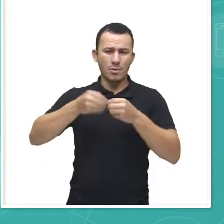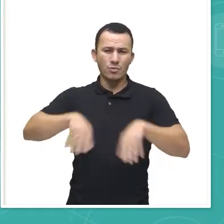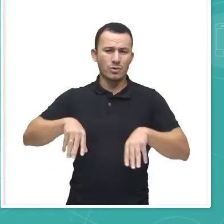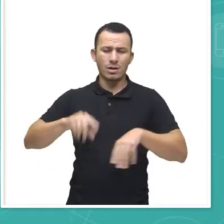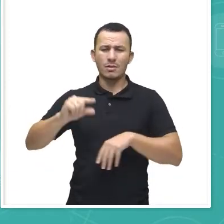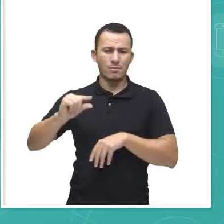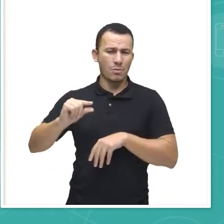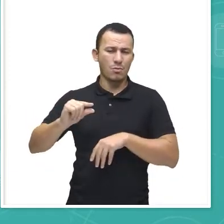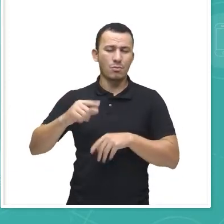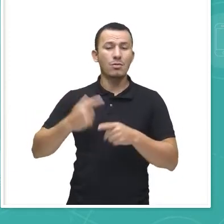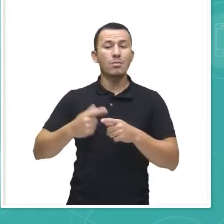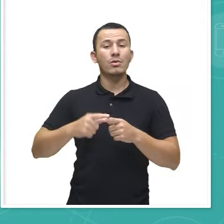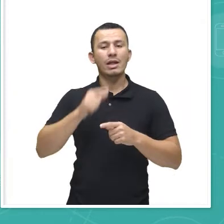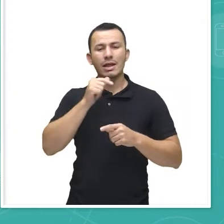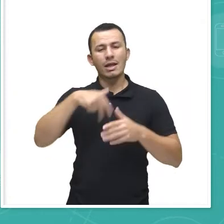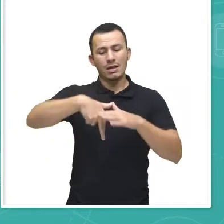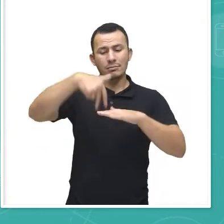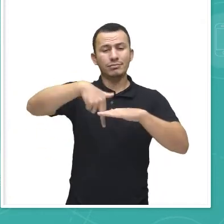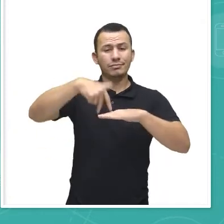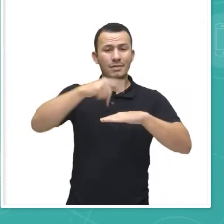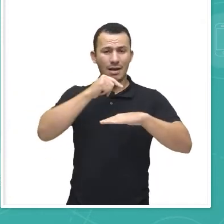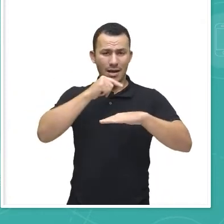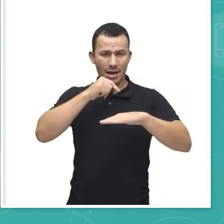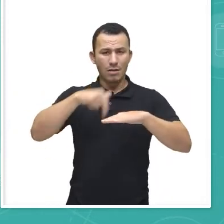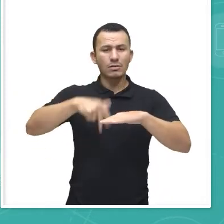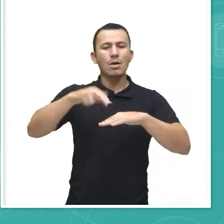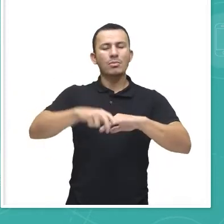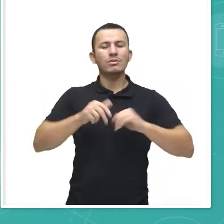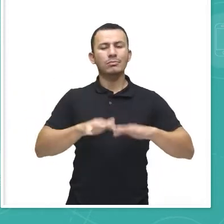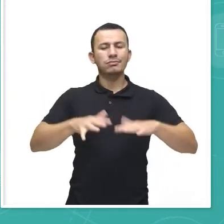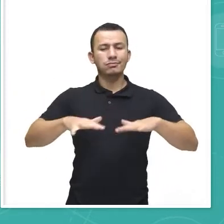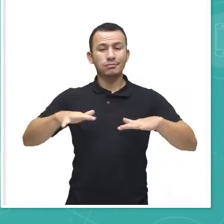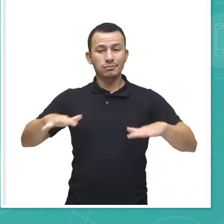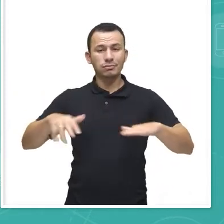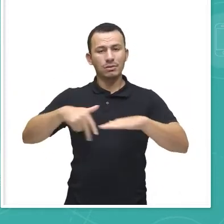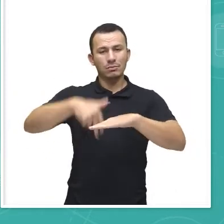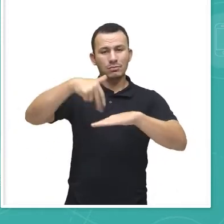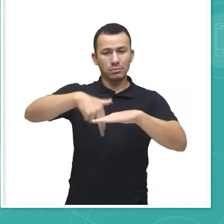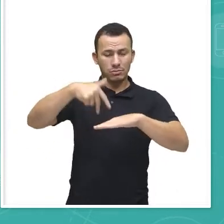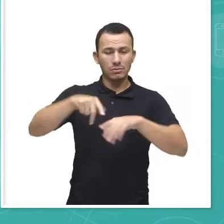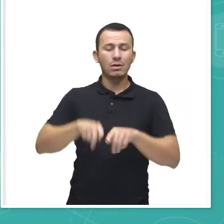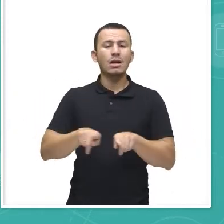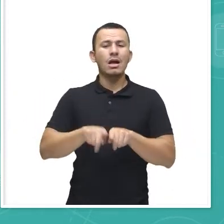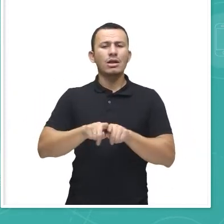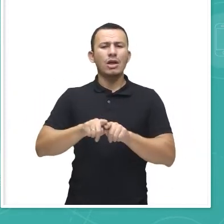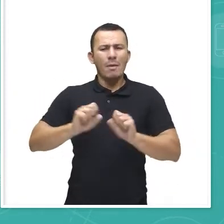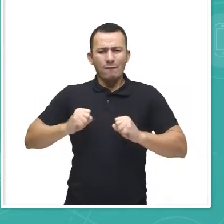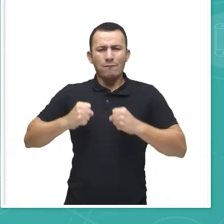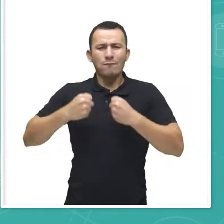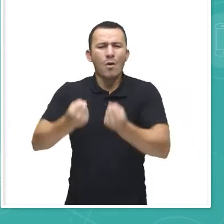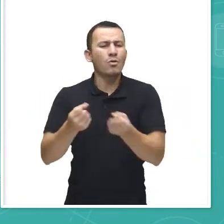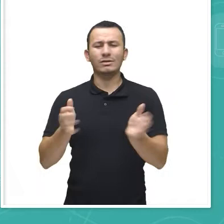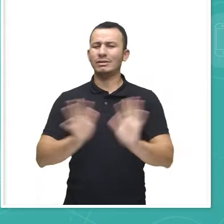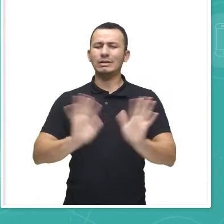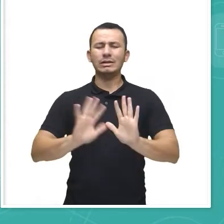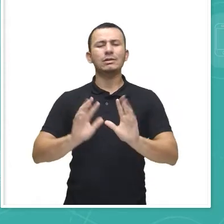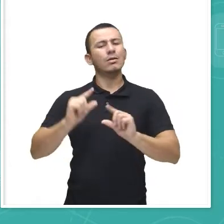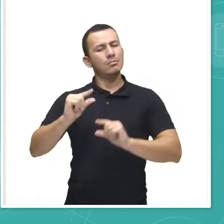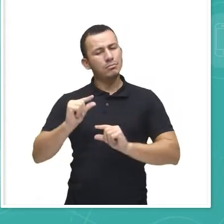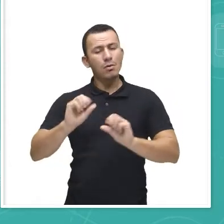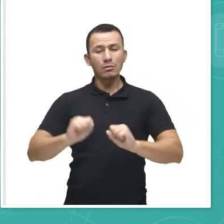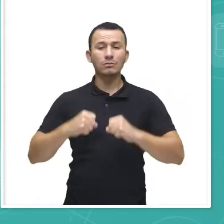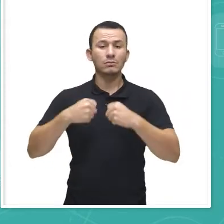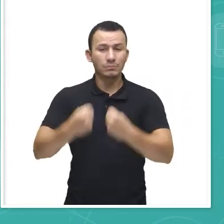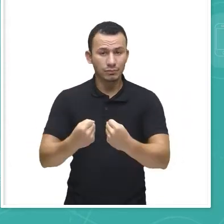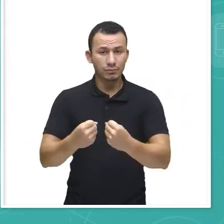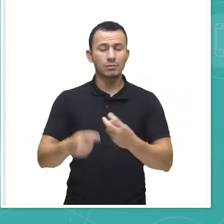efeitos hidrostáticos, né, de flutuar, menor esforço nos movimentos,